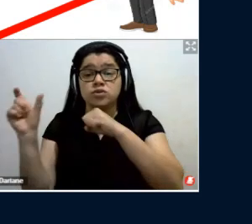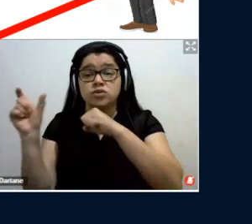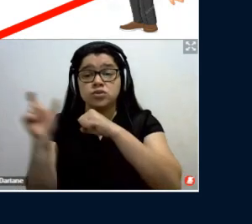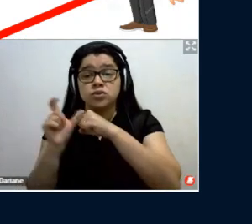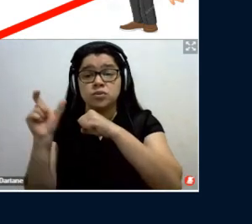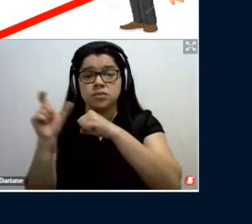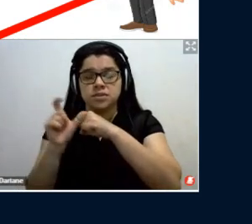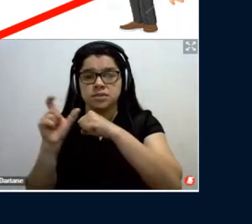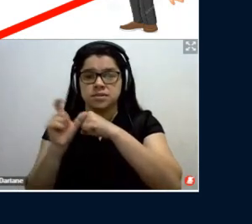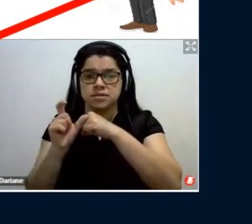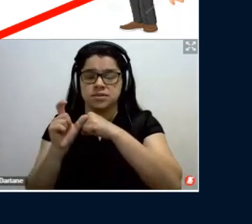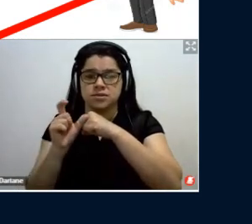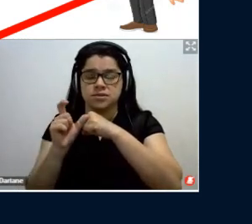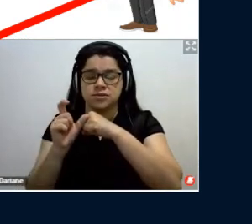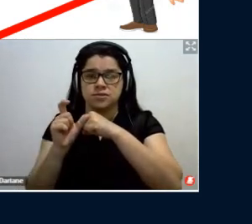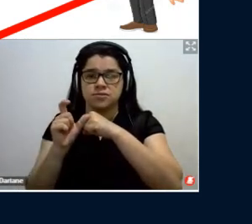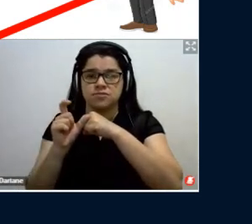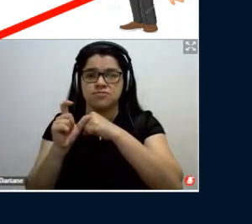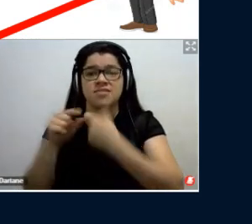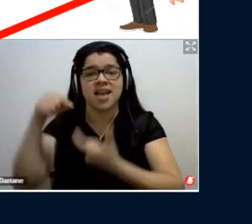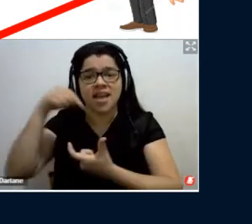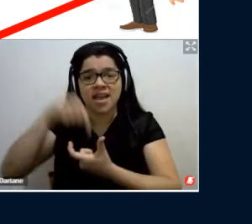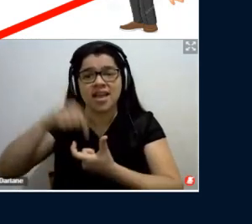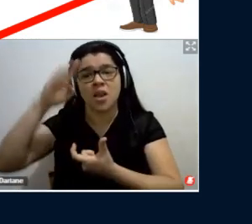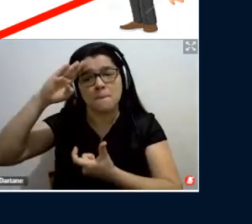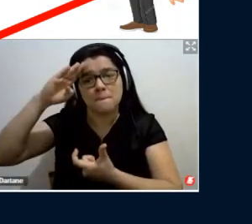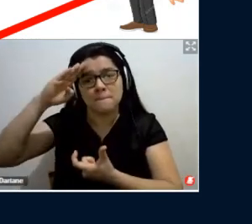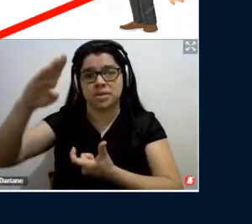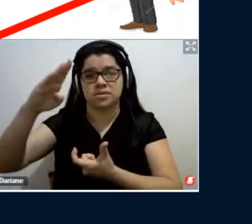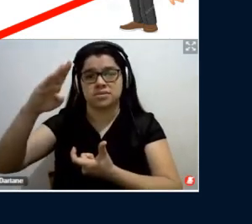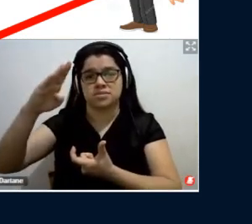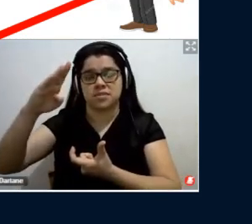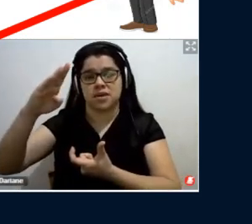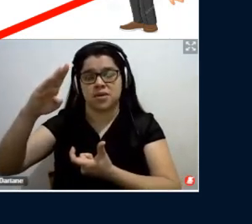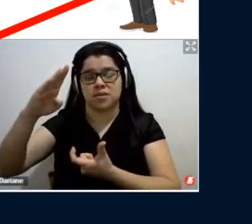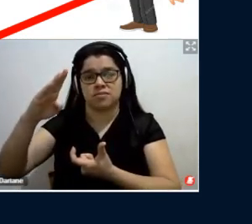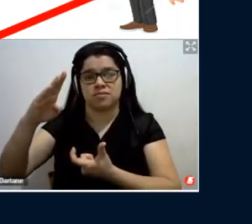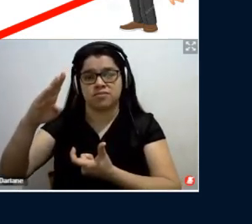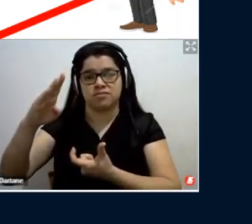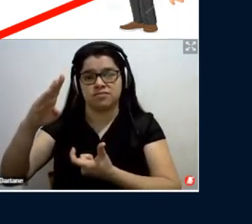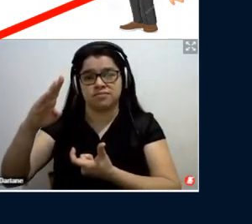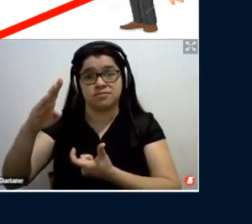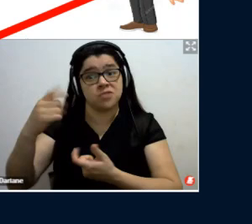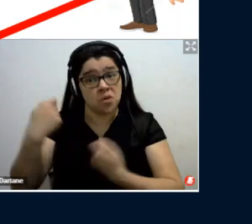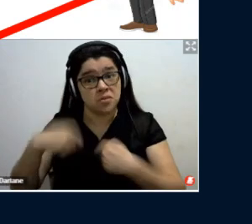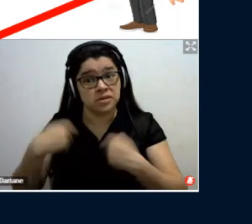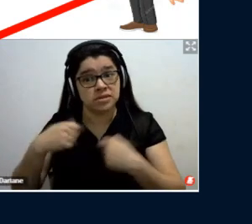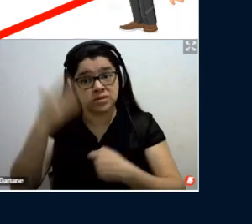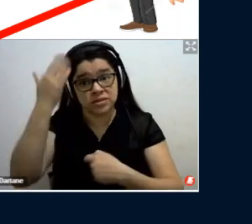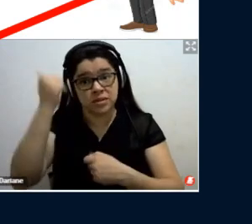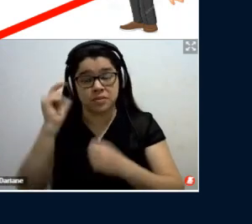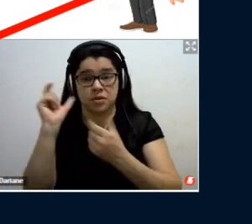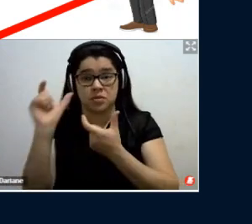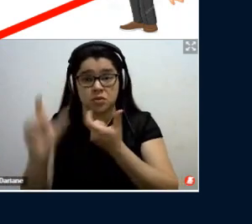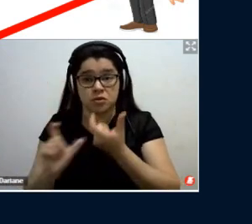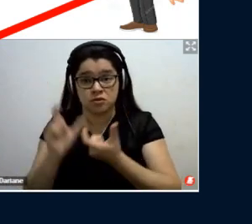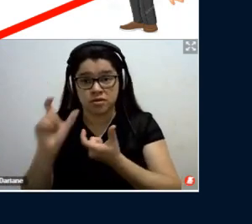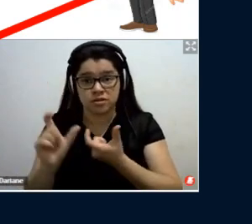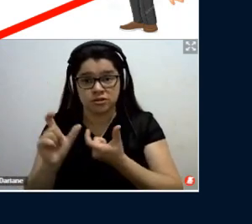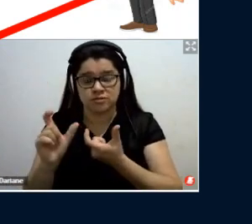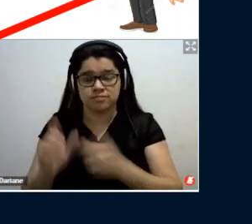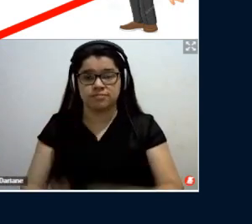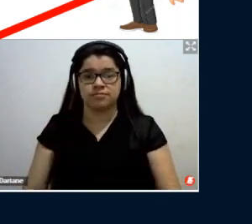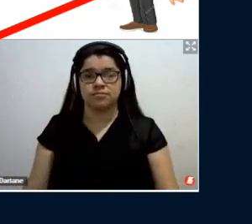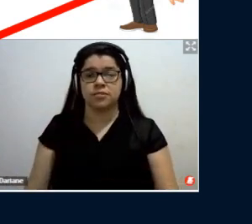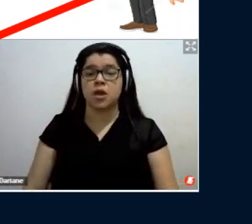Substantivo é o núcleo do sujeito, rapaz. Bom é adjetivo. O